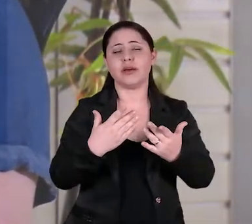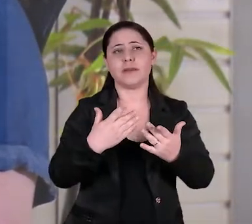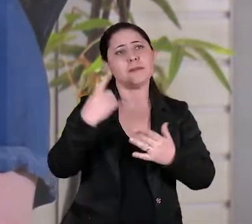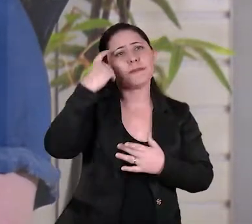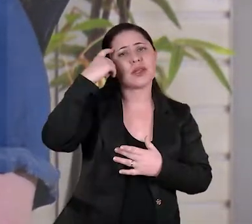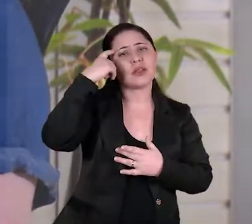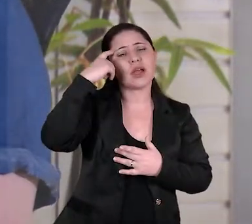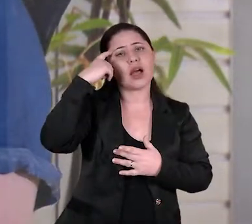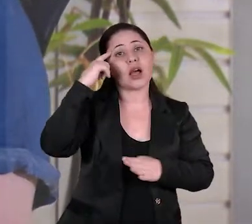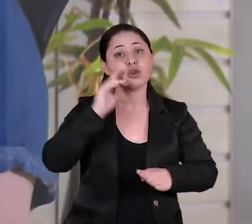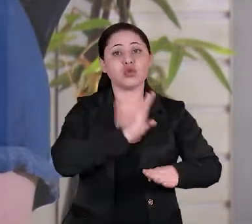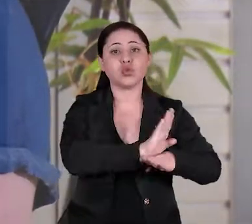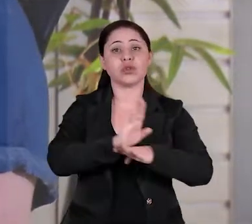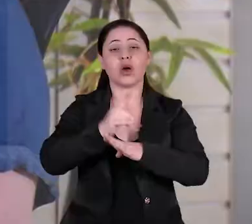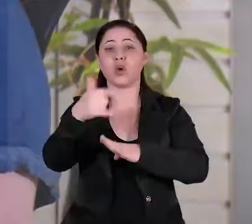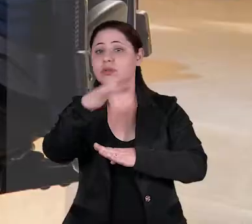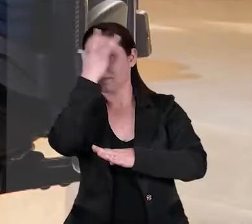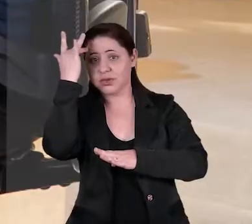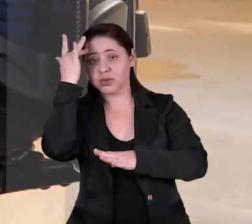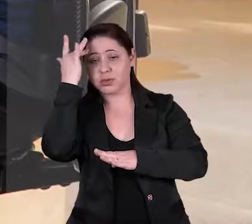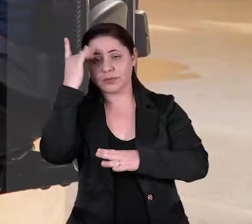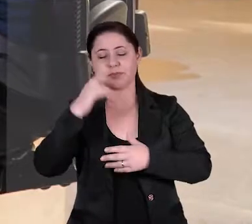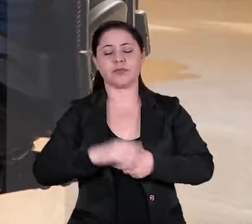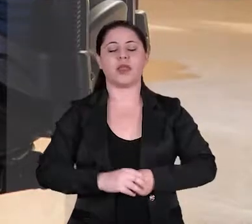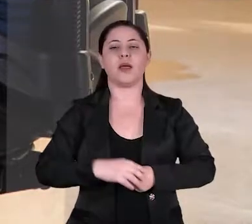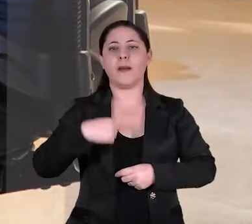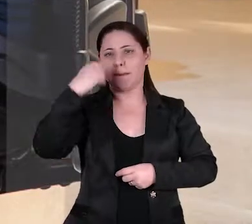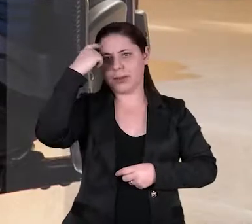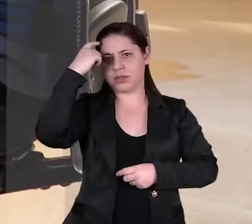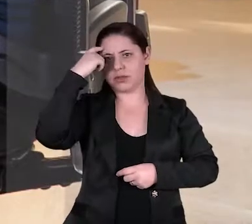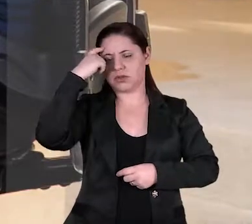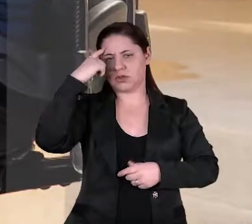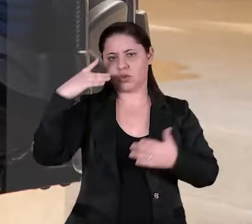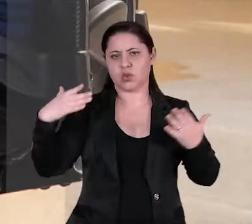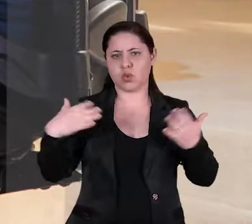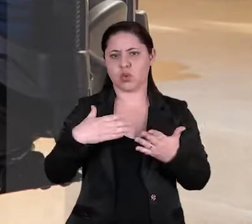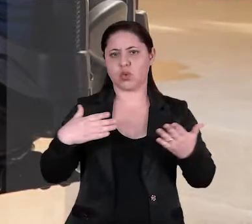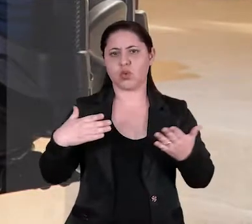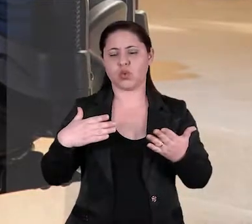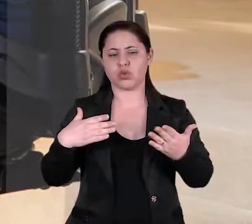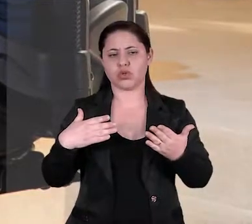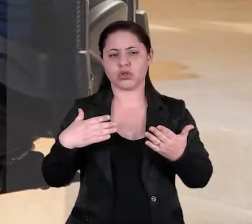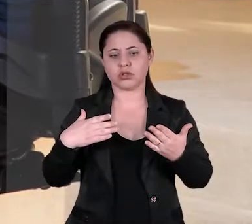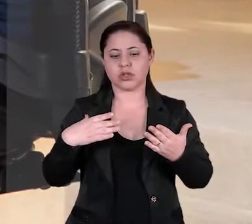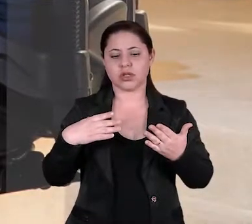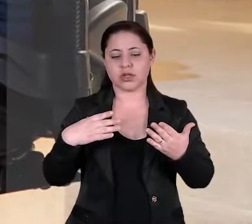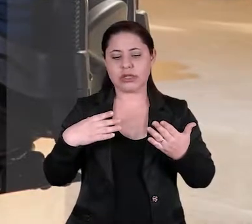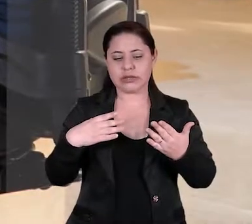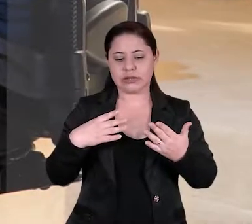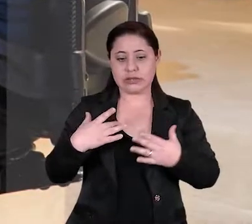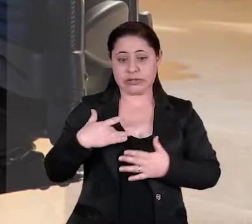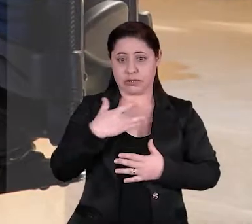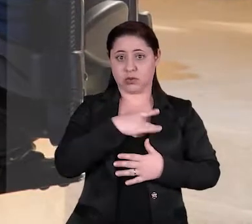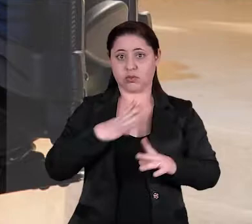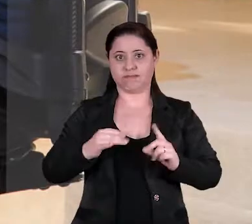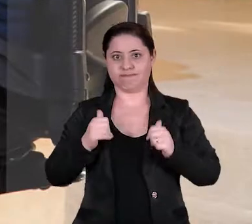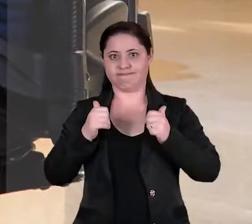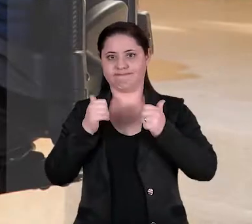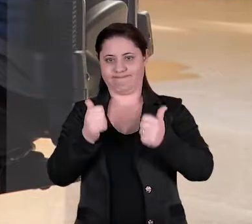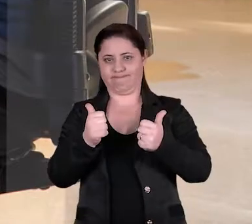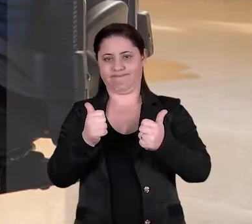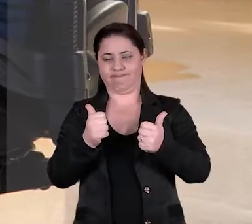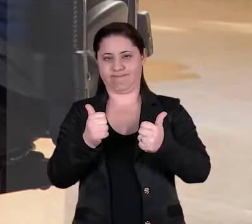pensar na possibilidade de ajudar outras pessoas? Eu costumo dizer, a gente tem que sempre pensar que a gente pode estar do lado de cá, né? Hoje a gente